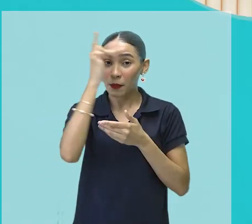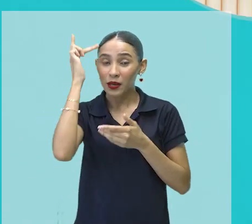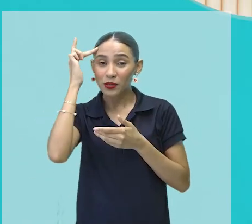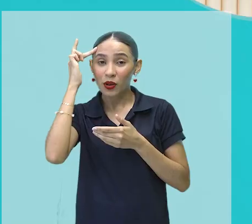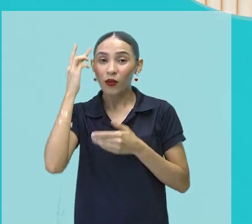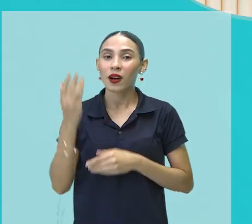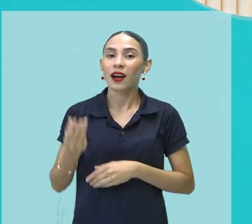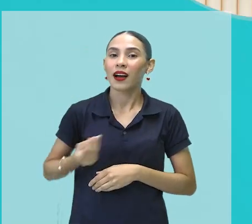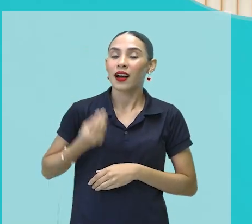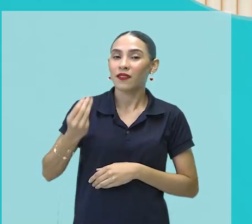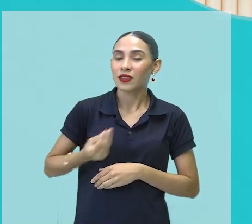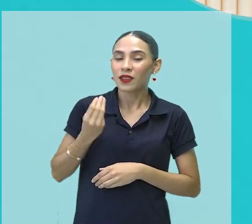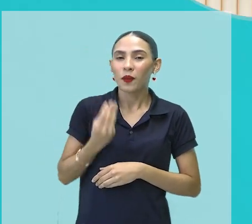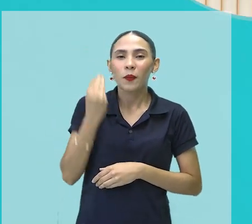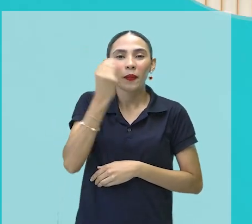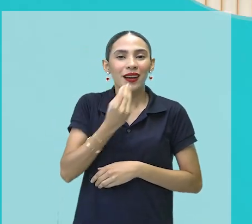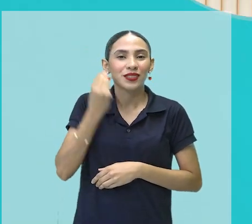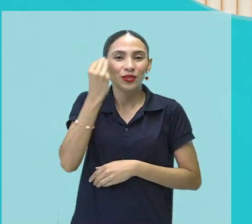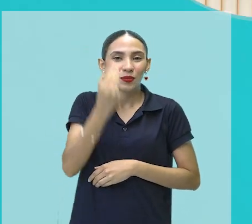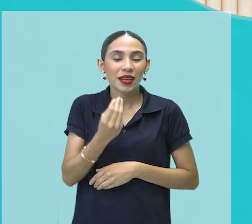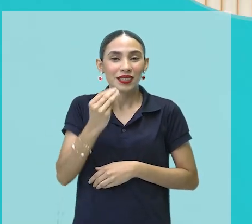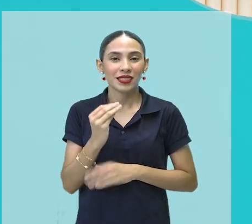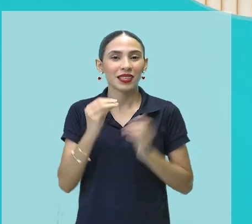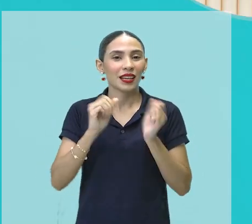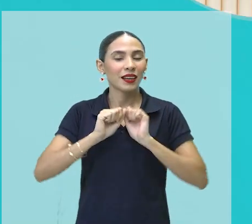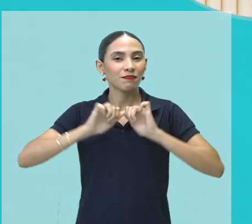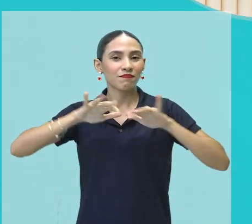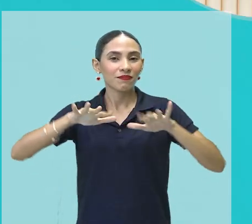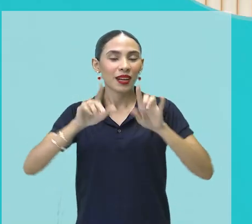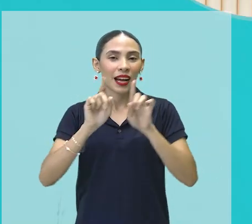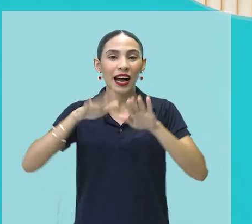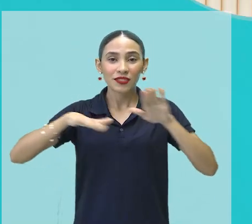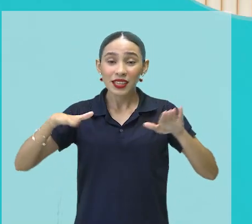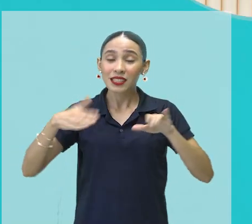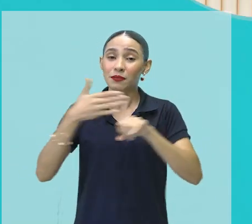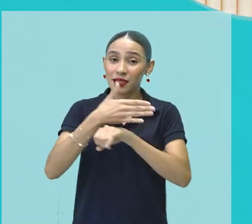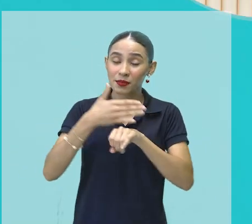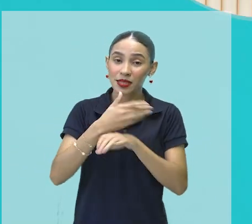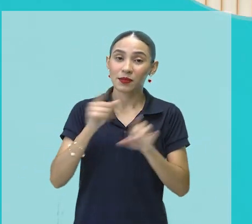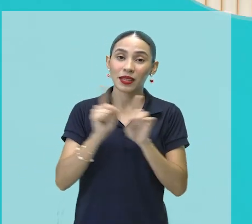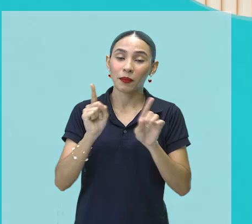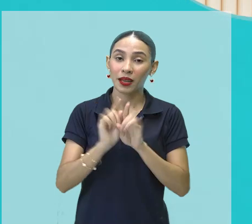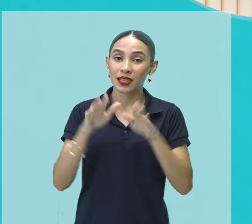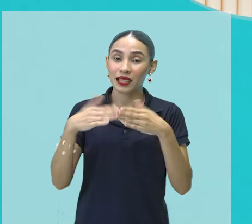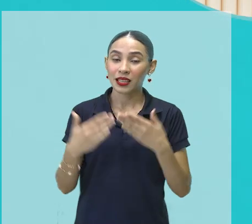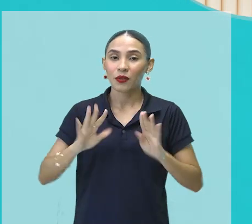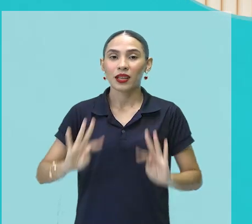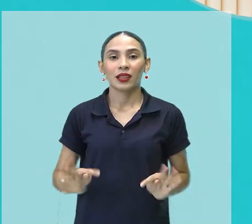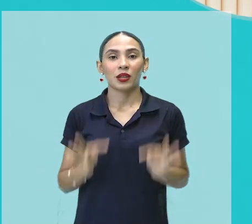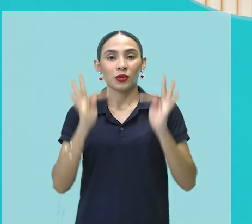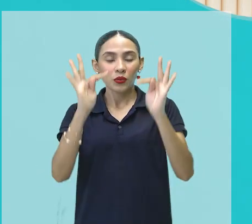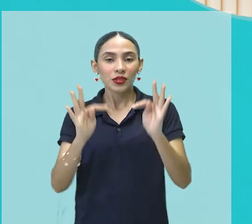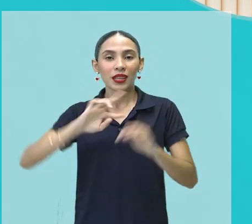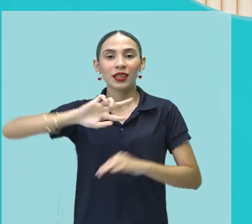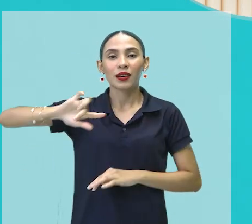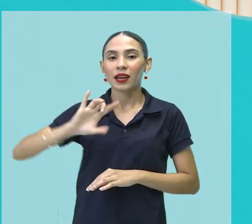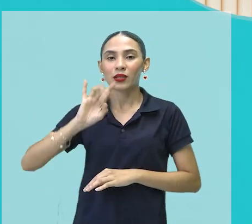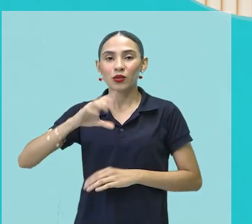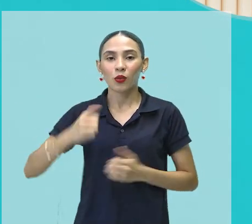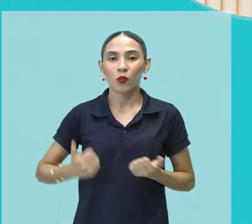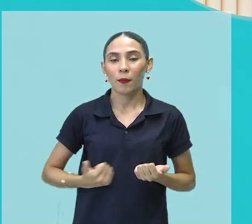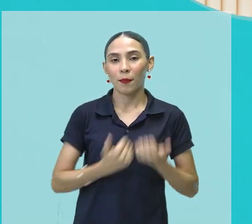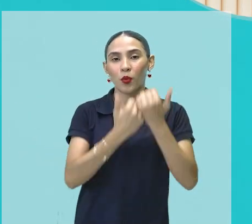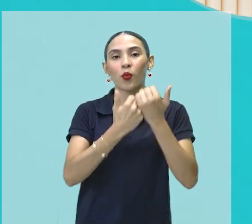uma experiência ampliada, muitas vezes participativa. Então, a tecnologia não é apenas um